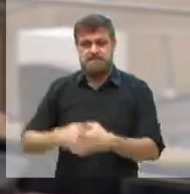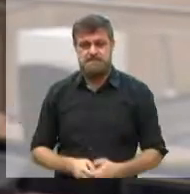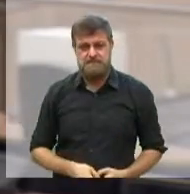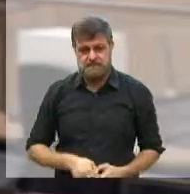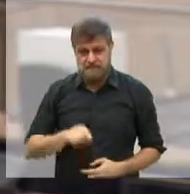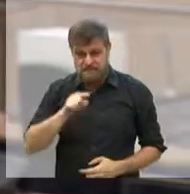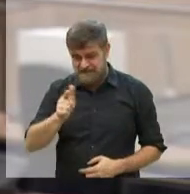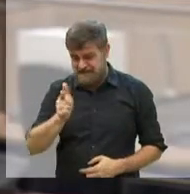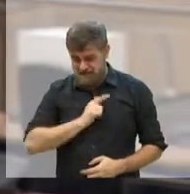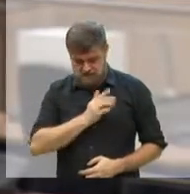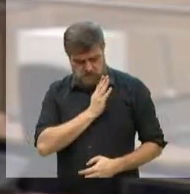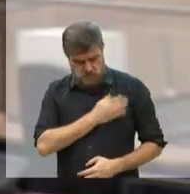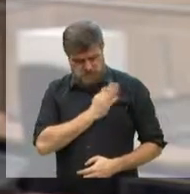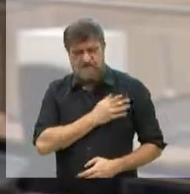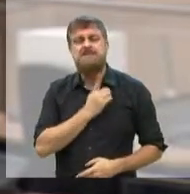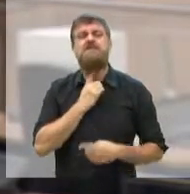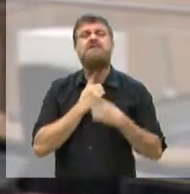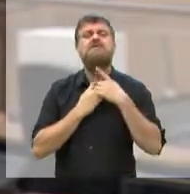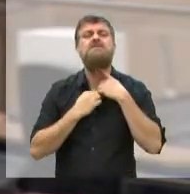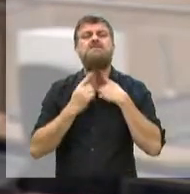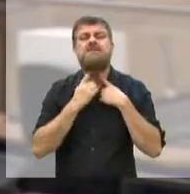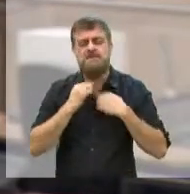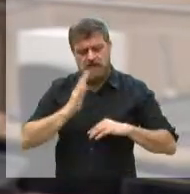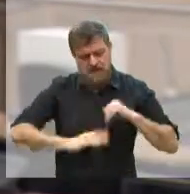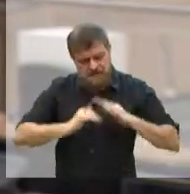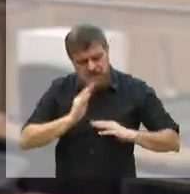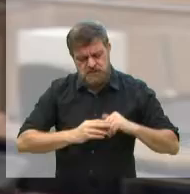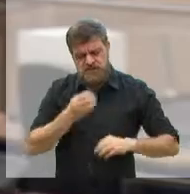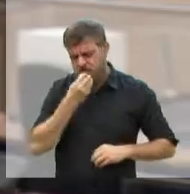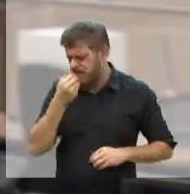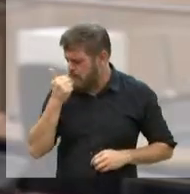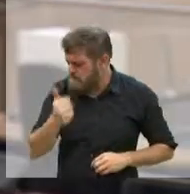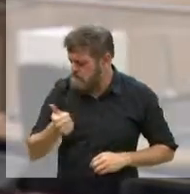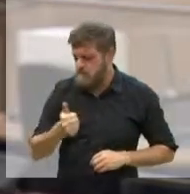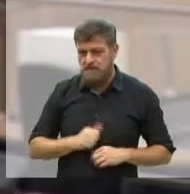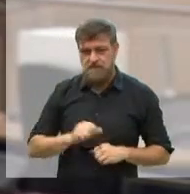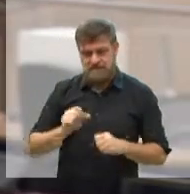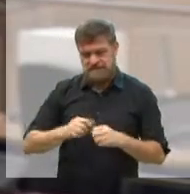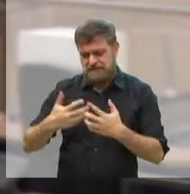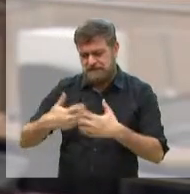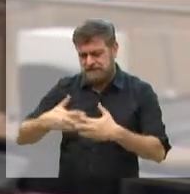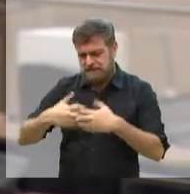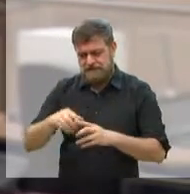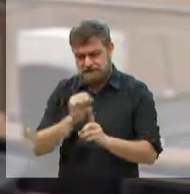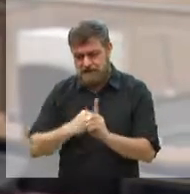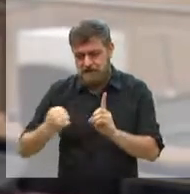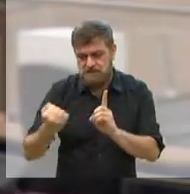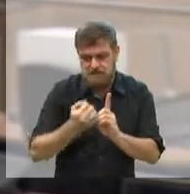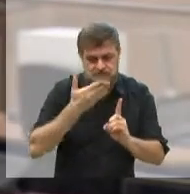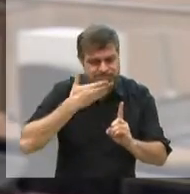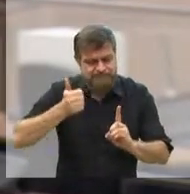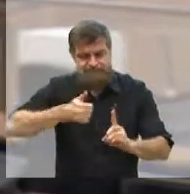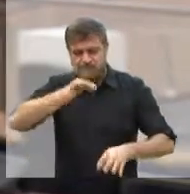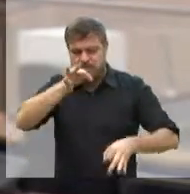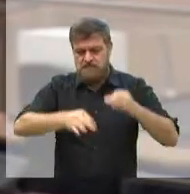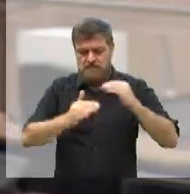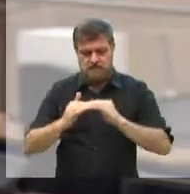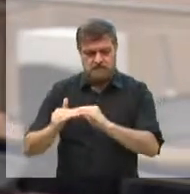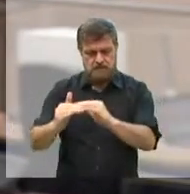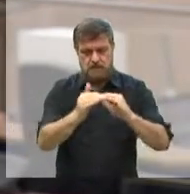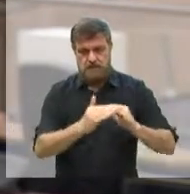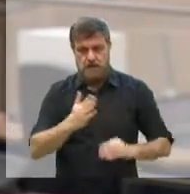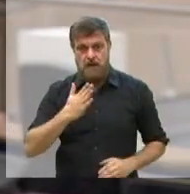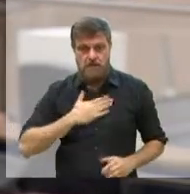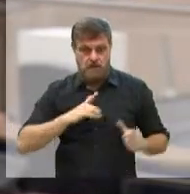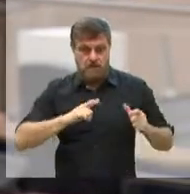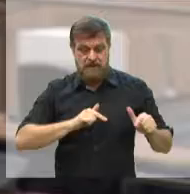se você tem no coração o desejo de fazer o bem, de buscar o bem, de produzir uma sociedade melhor e mais justa, o Gabinete 25